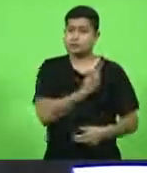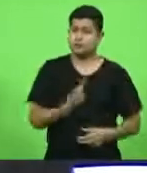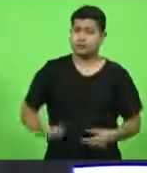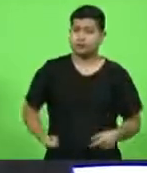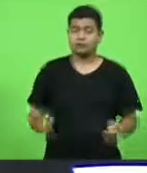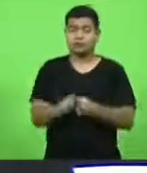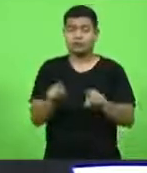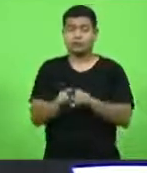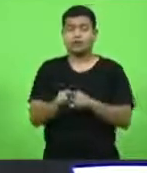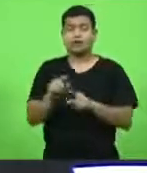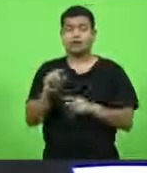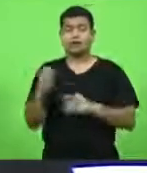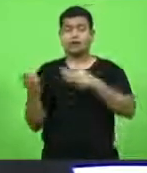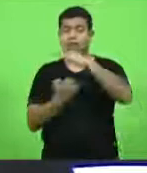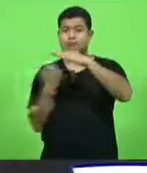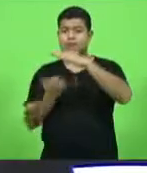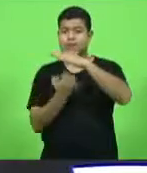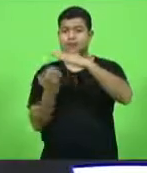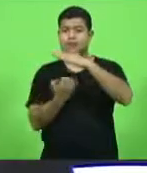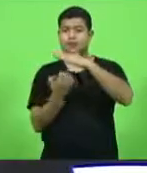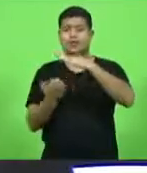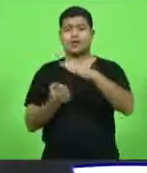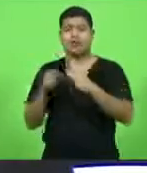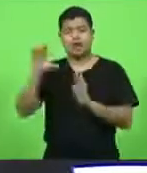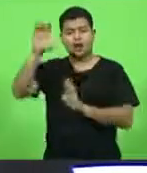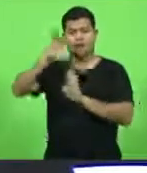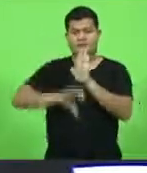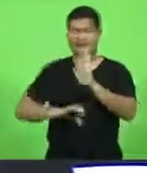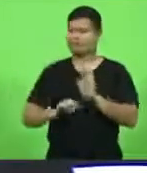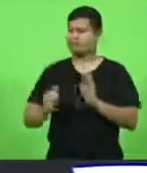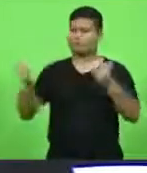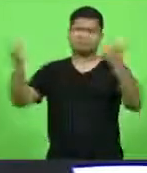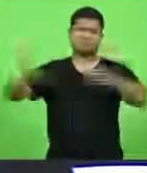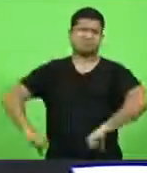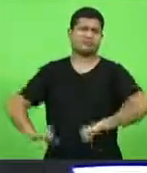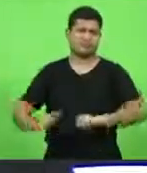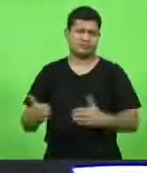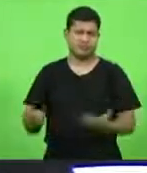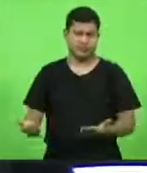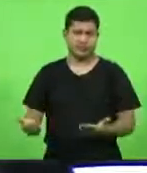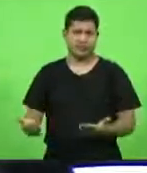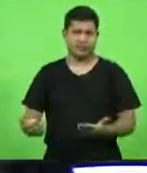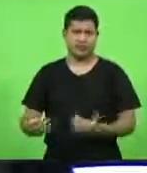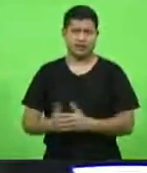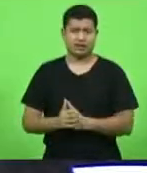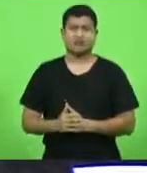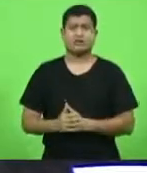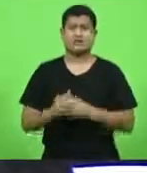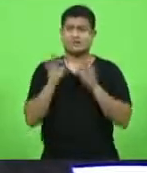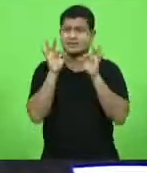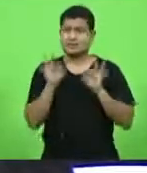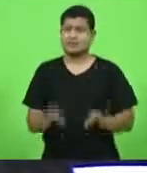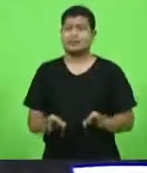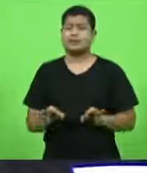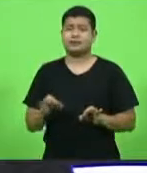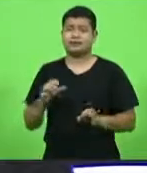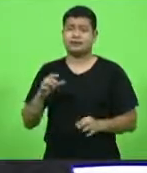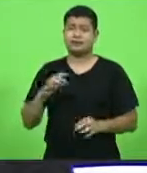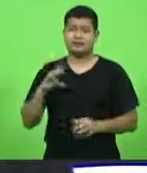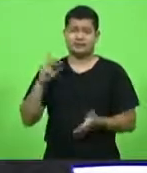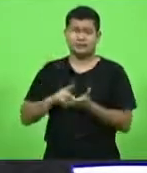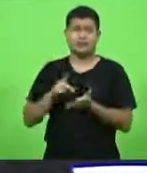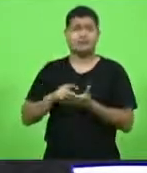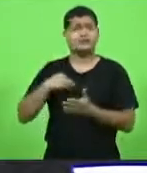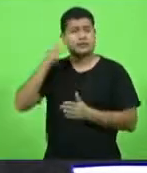CZ que tem um currículo ridículo o que com certeza e acarretar em todos esses problemas